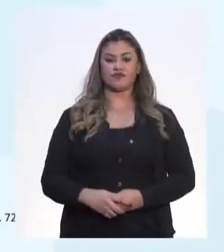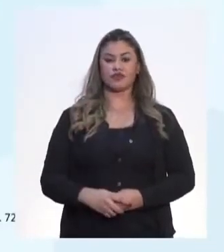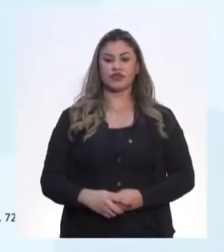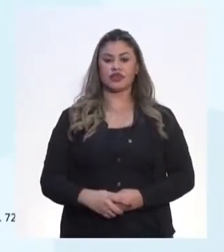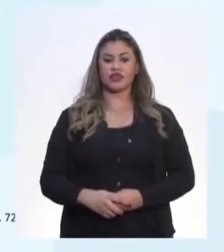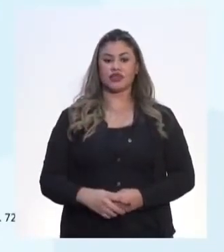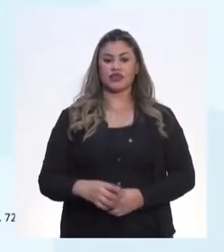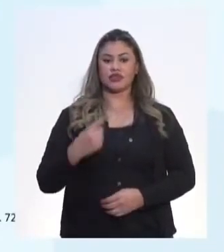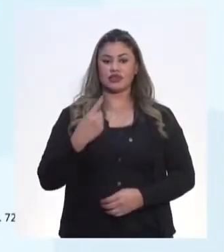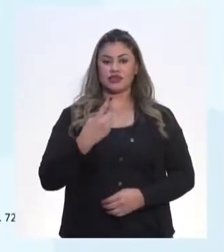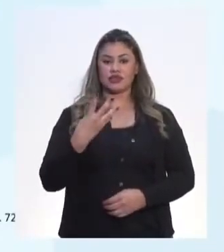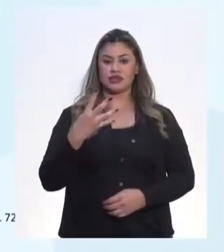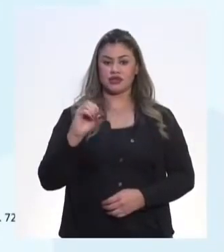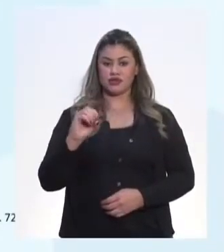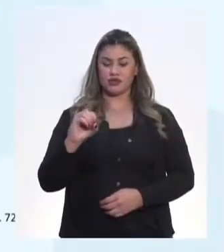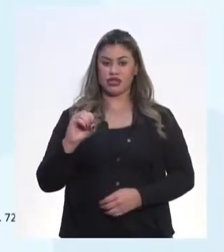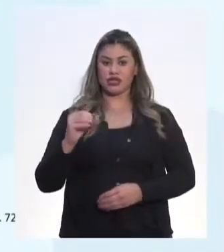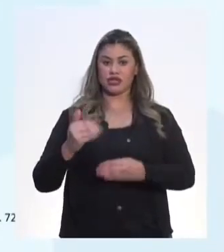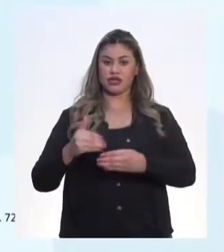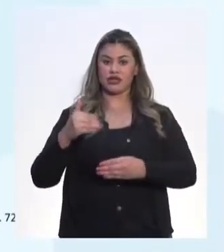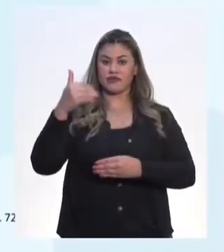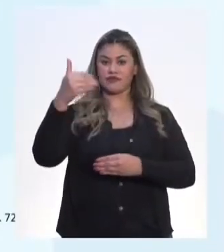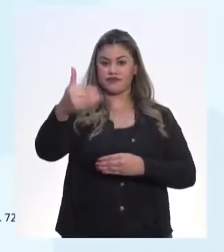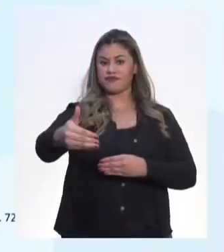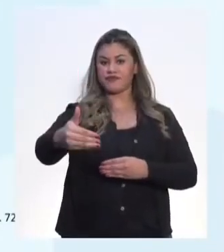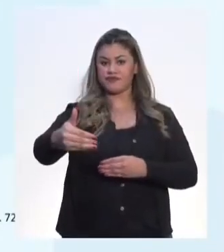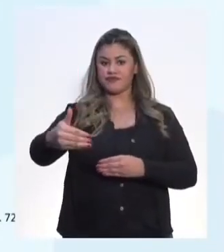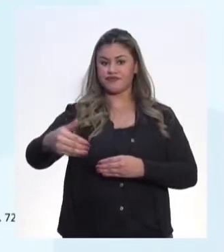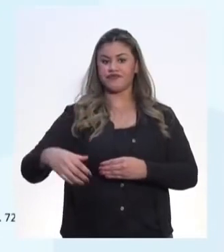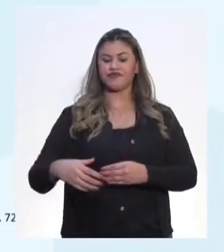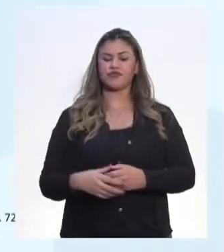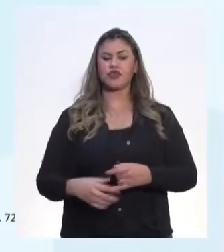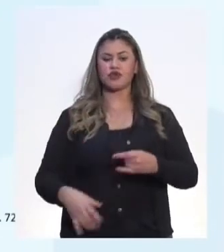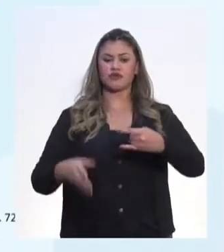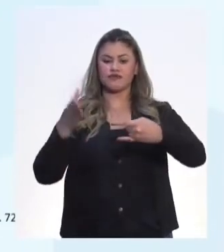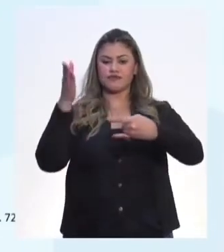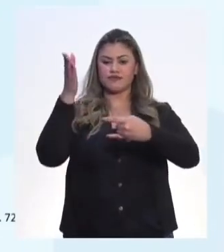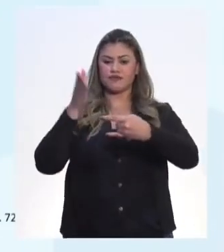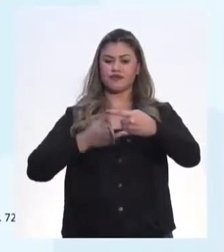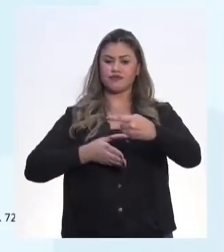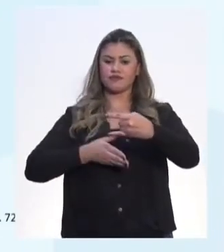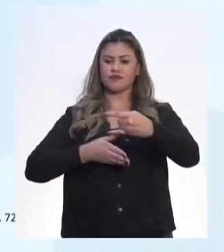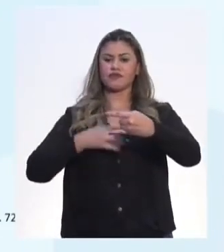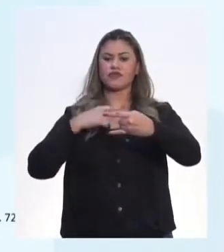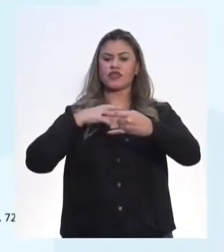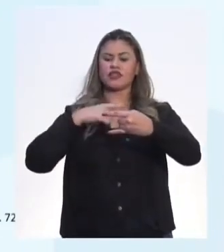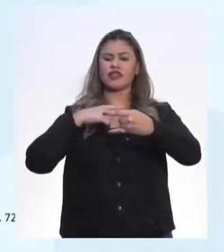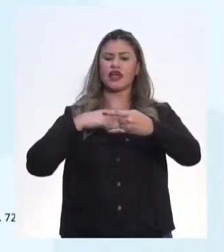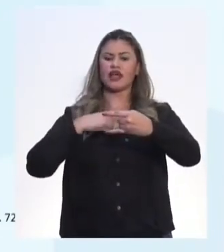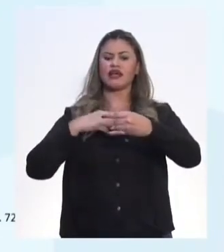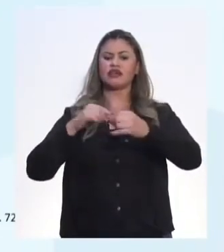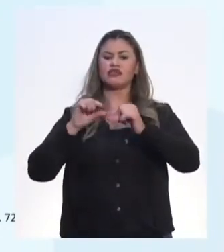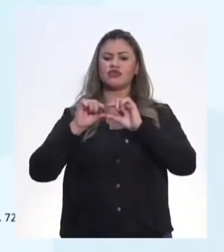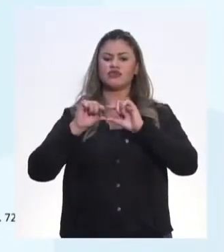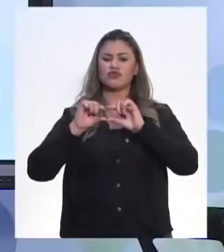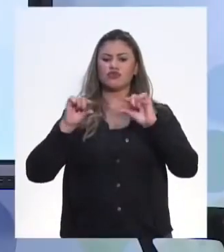colateral externo dele? Externo porque entre as paralelas, digamos assim, está nas extremidades, né?